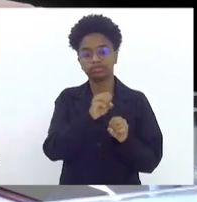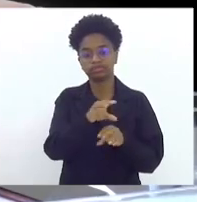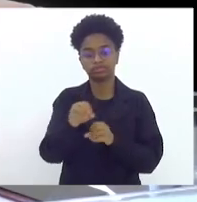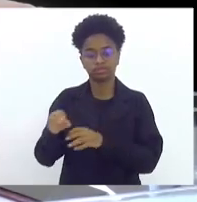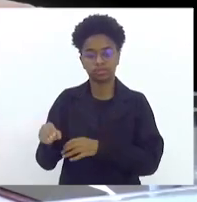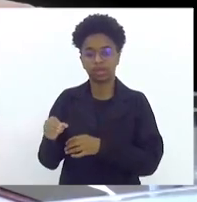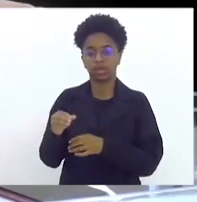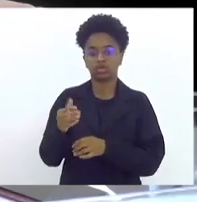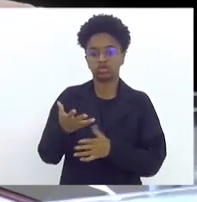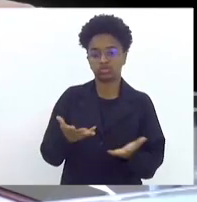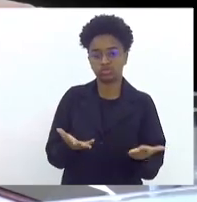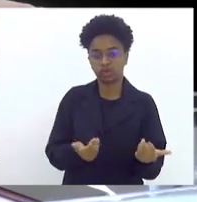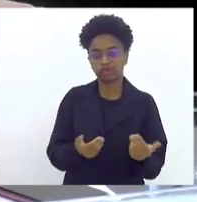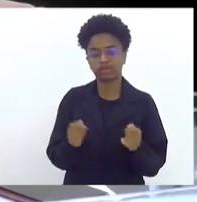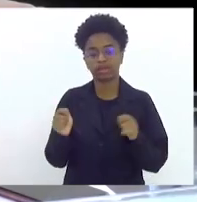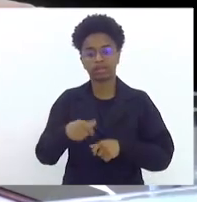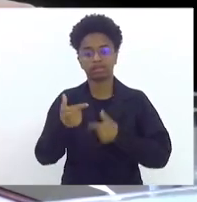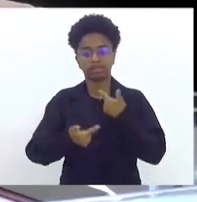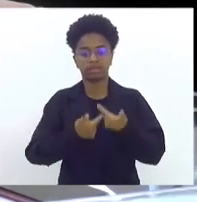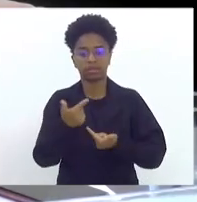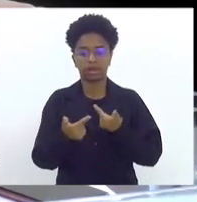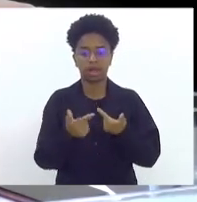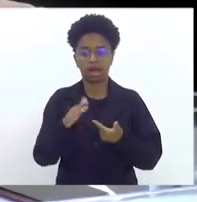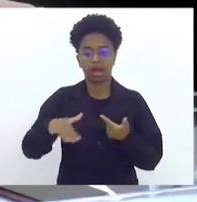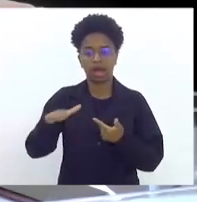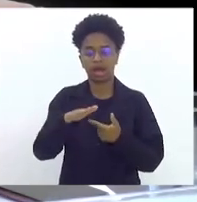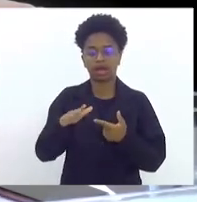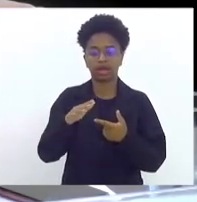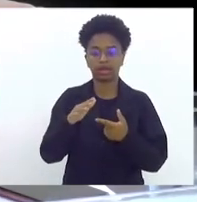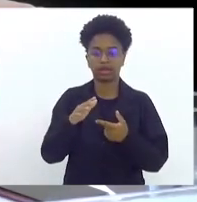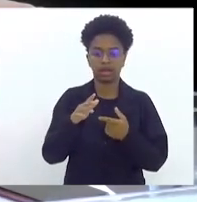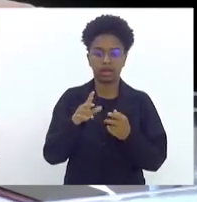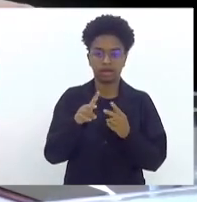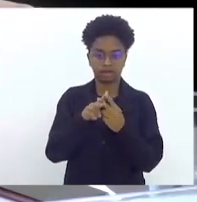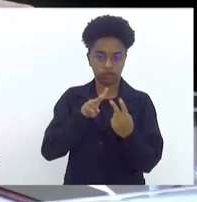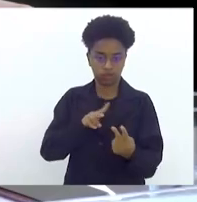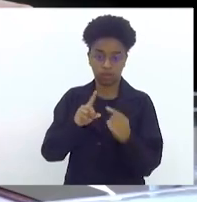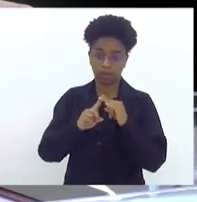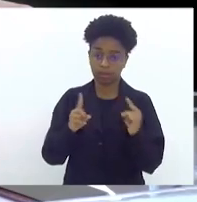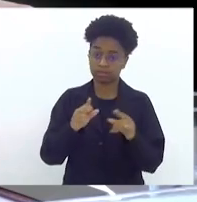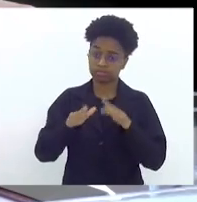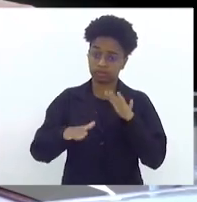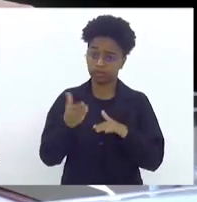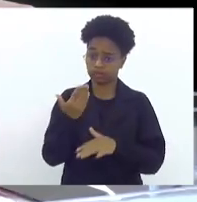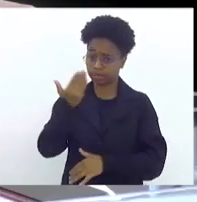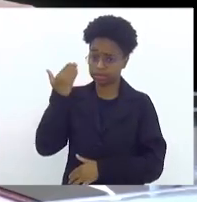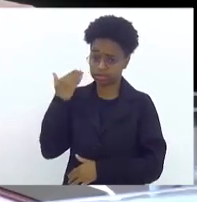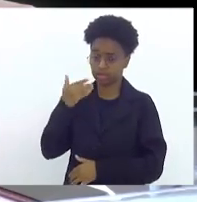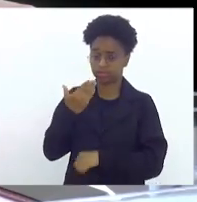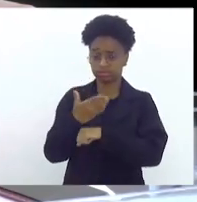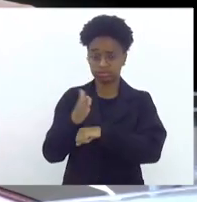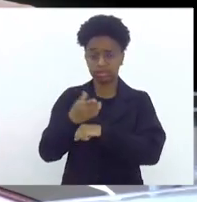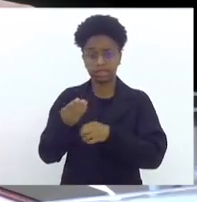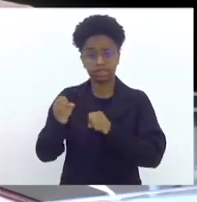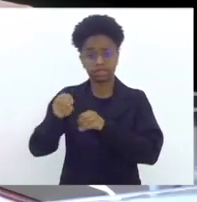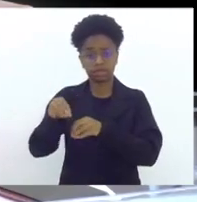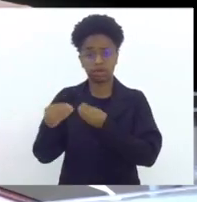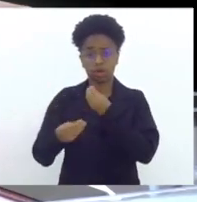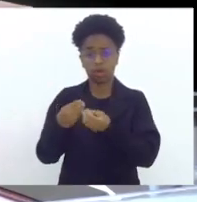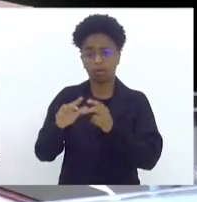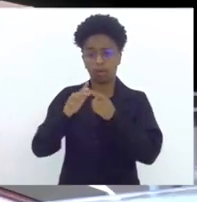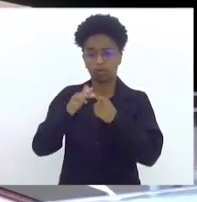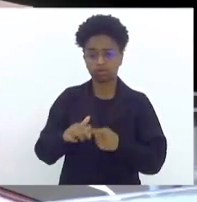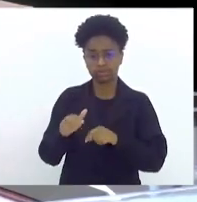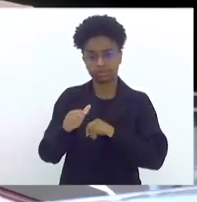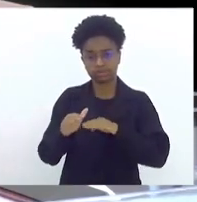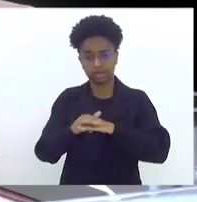ser gay mesmo ser programador em outro momento talvez a nossa juventude fosse treinada para consertar sapatos e